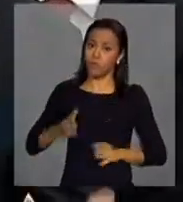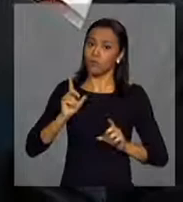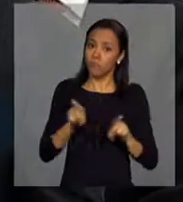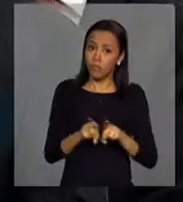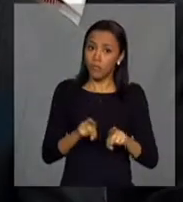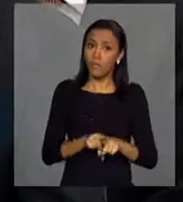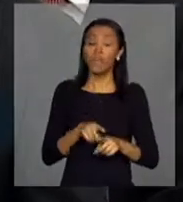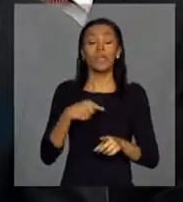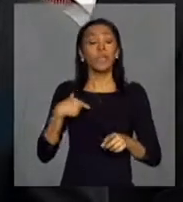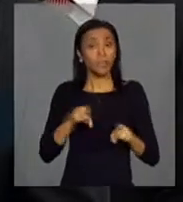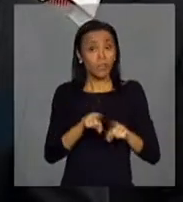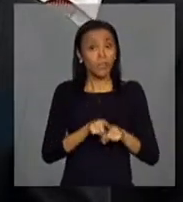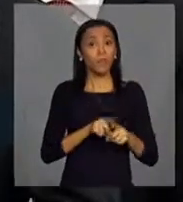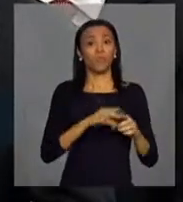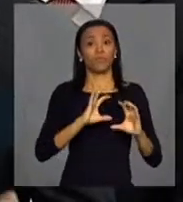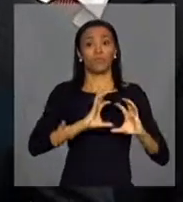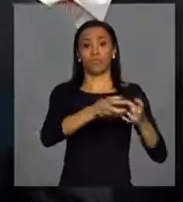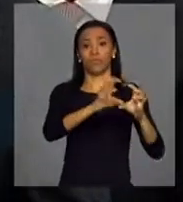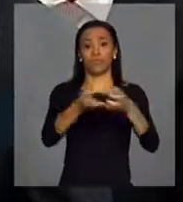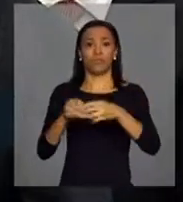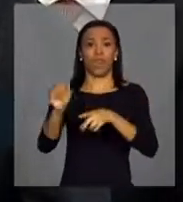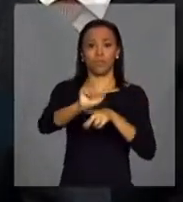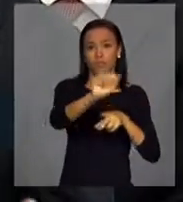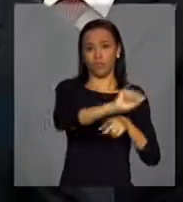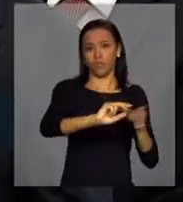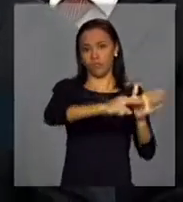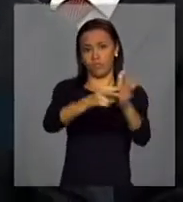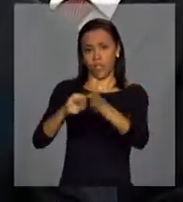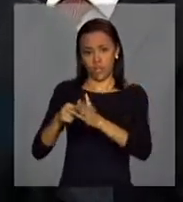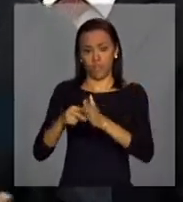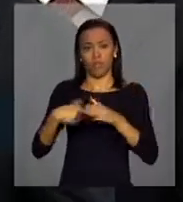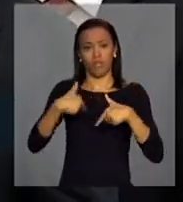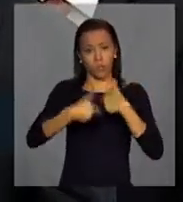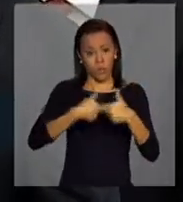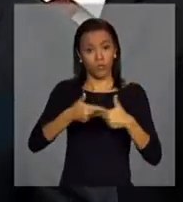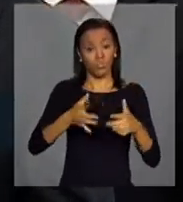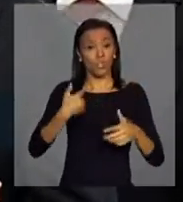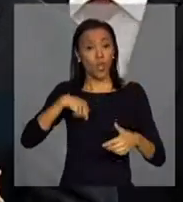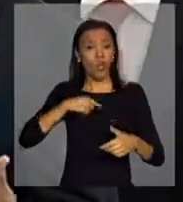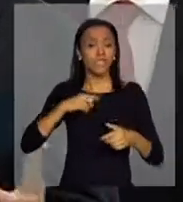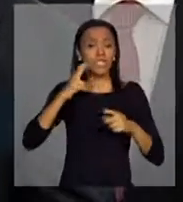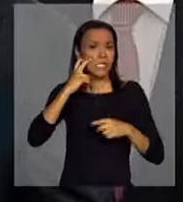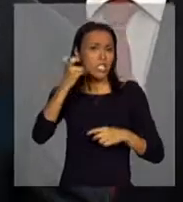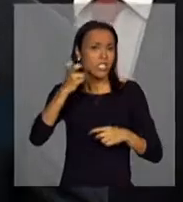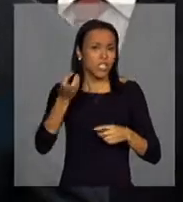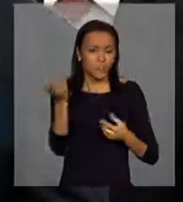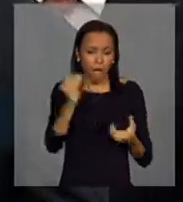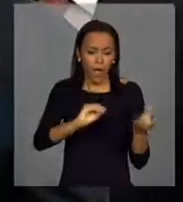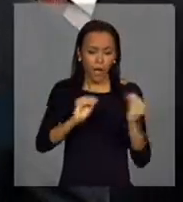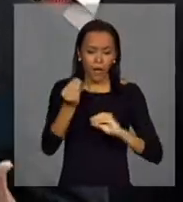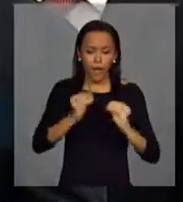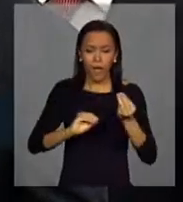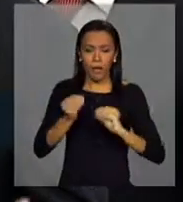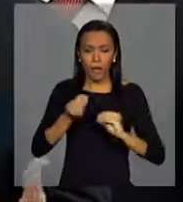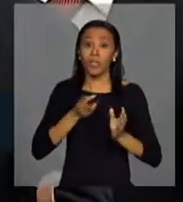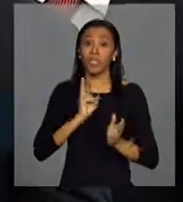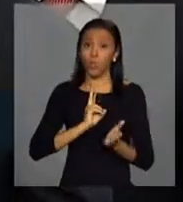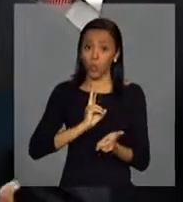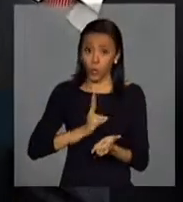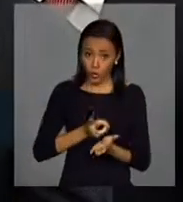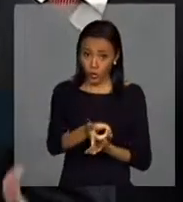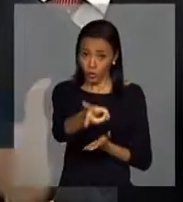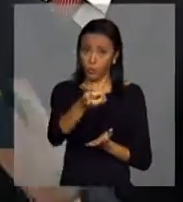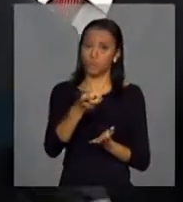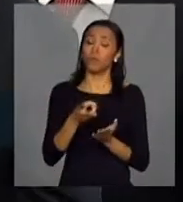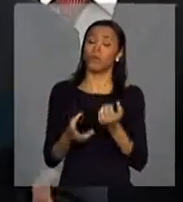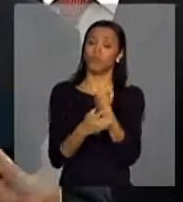dos trabalhadores, e a nossa tarefa será construir uma solução inteligente que mantenha esses direitos e que faça com que não